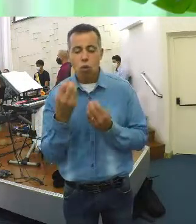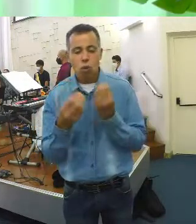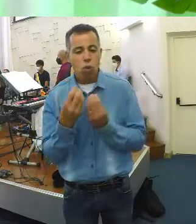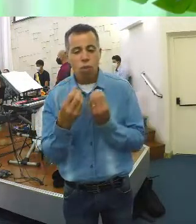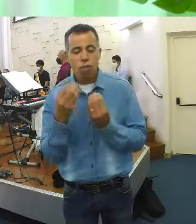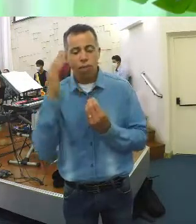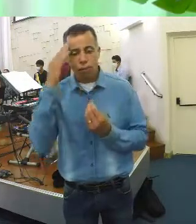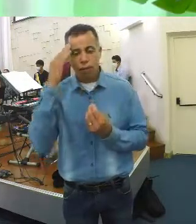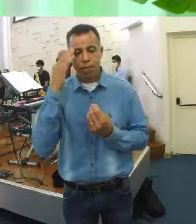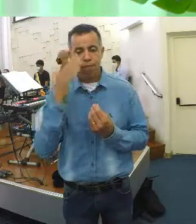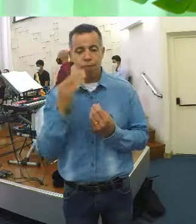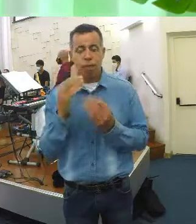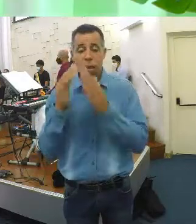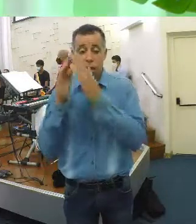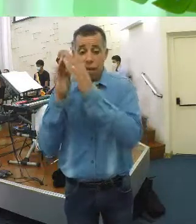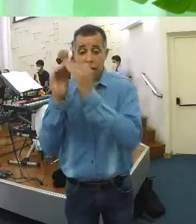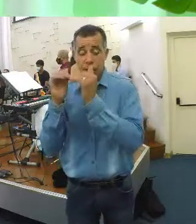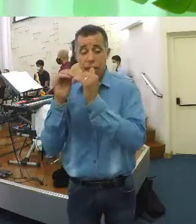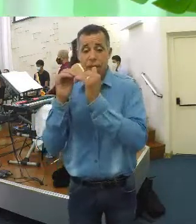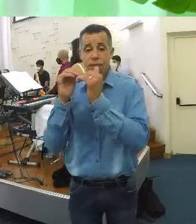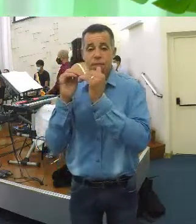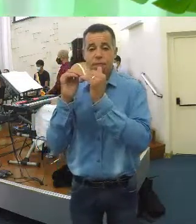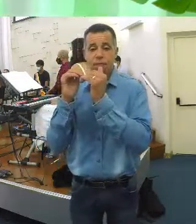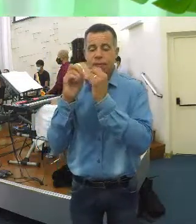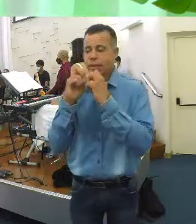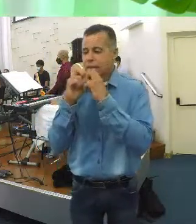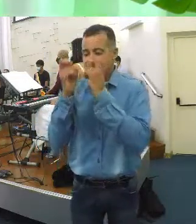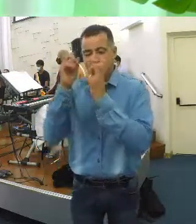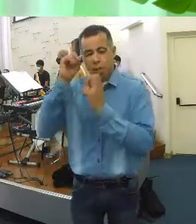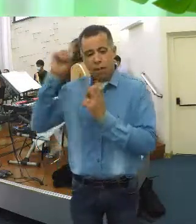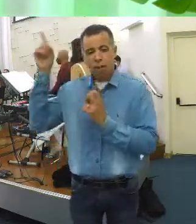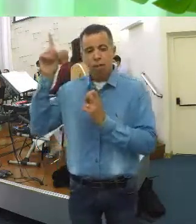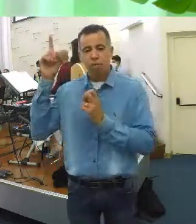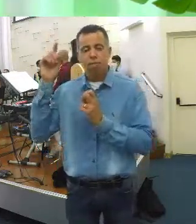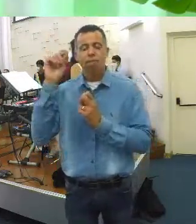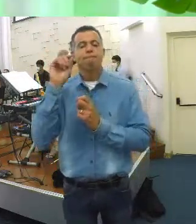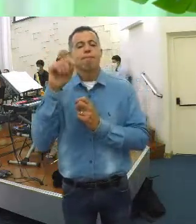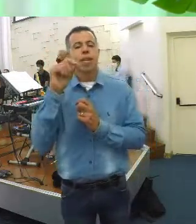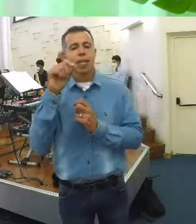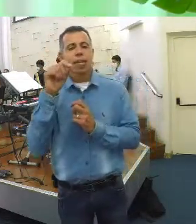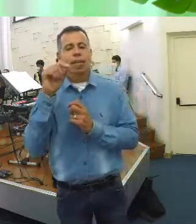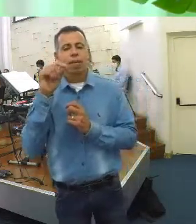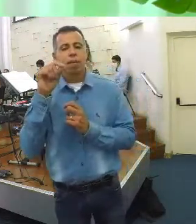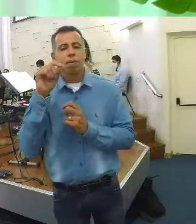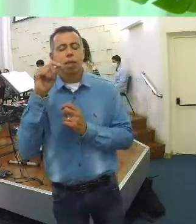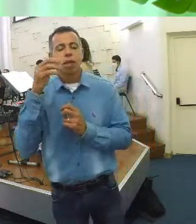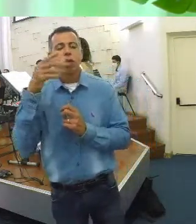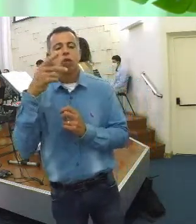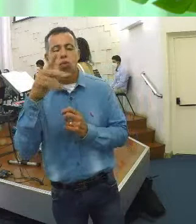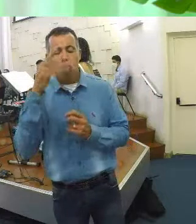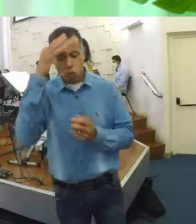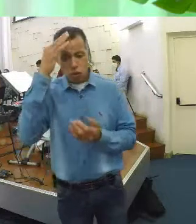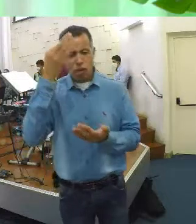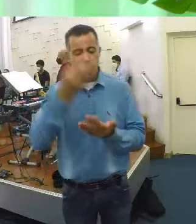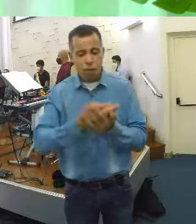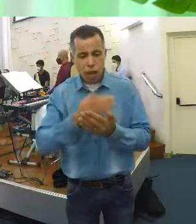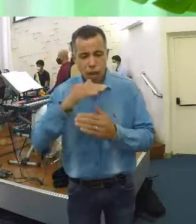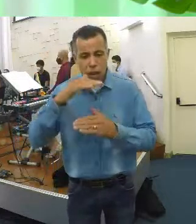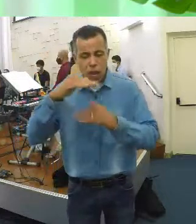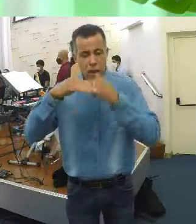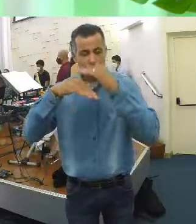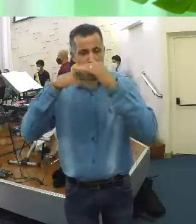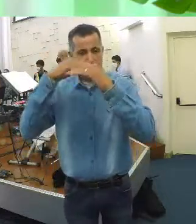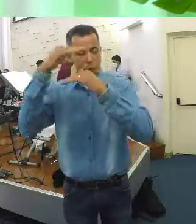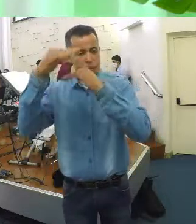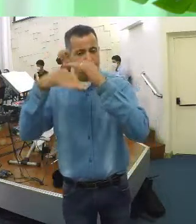Clame a Deus, para que abra os seus olhos espirituais, para que multiplique a sua fé, e você saiba o que é, em meio